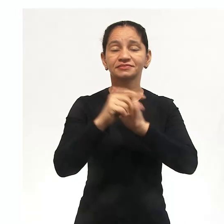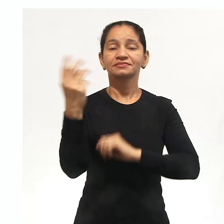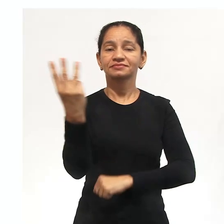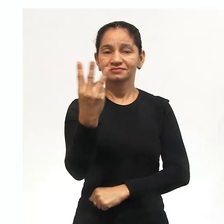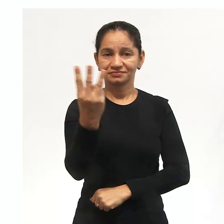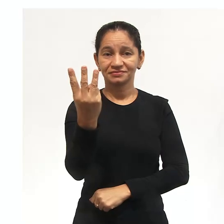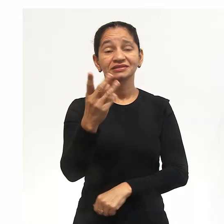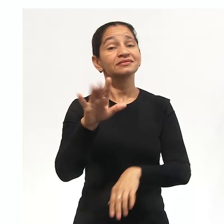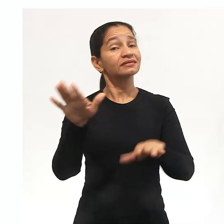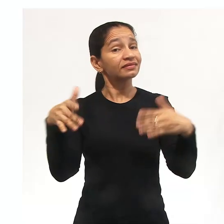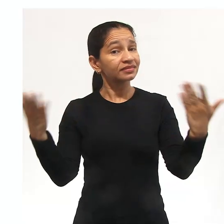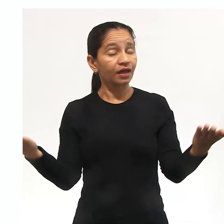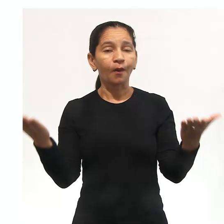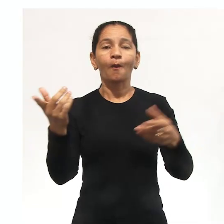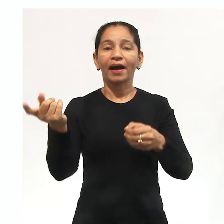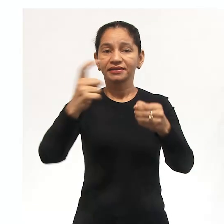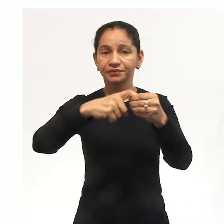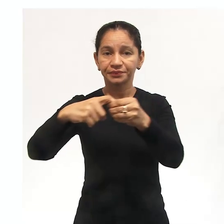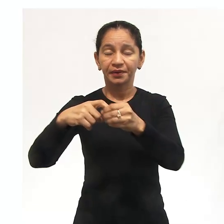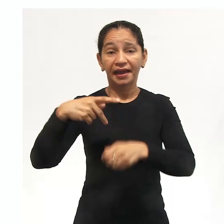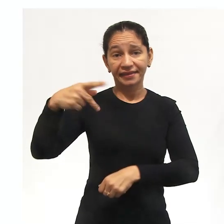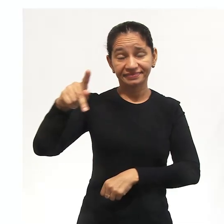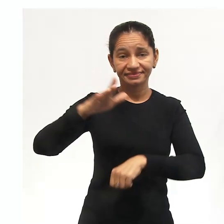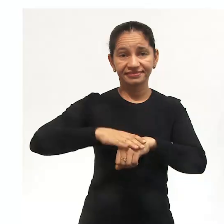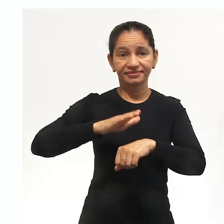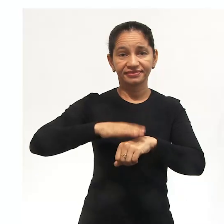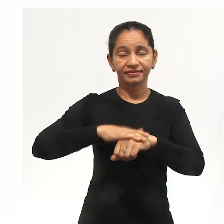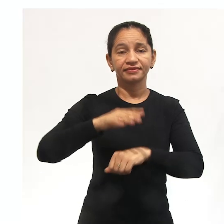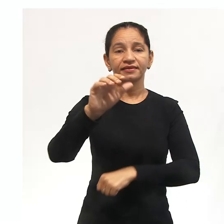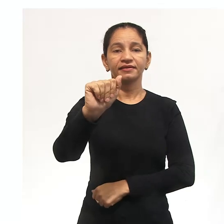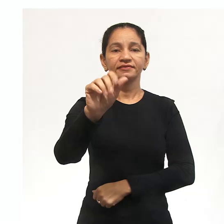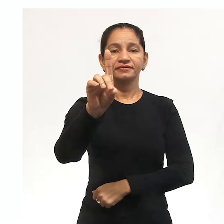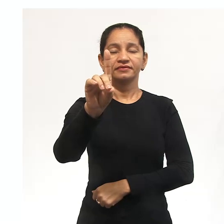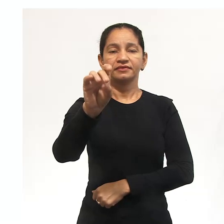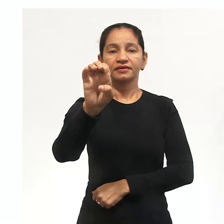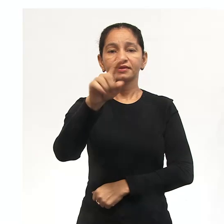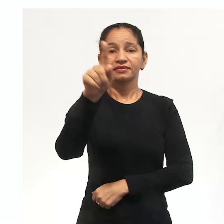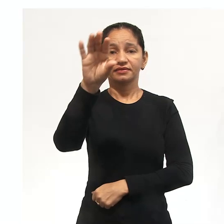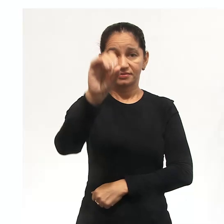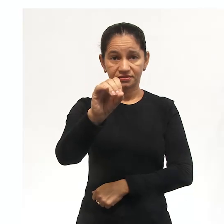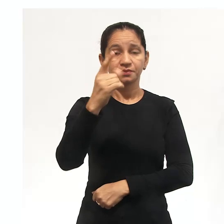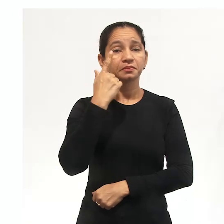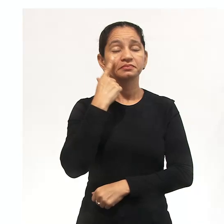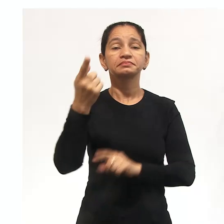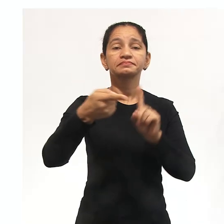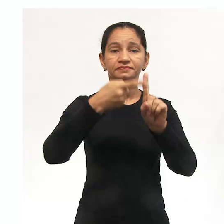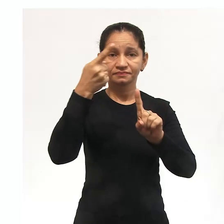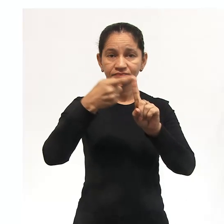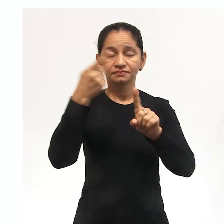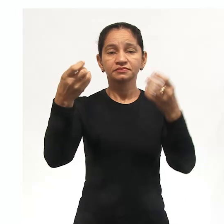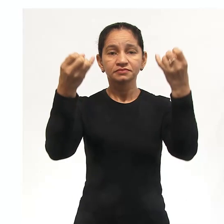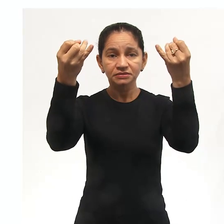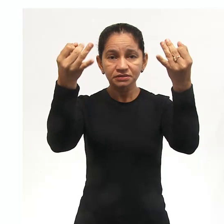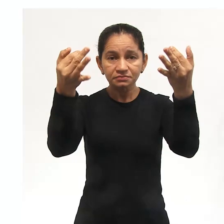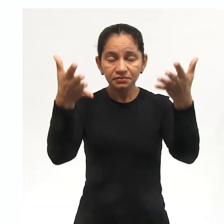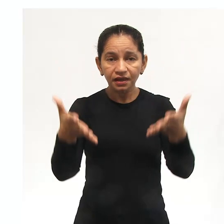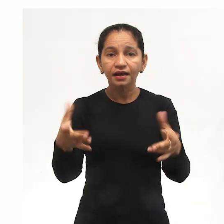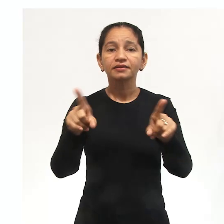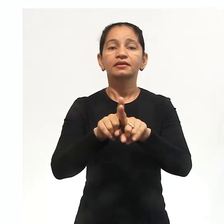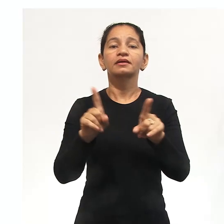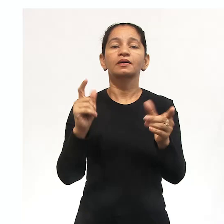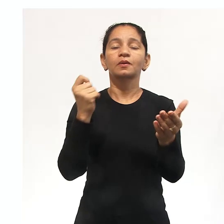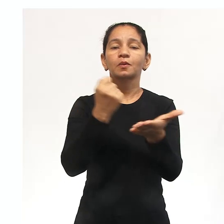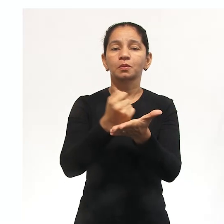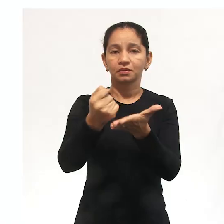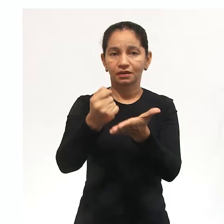parágrafo 3º. E até essa adesão, ela tem requisitos, seja ela, primeiro,